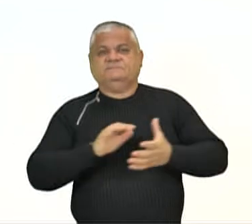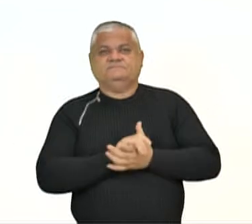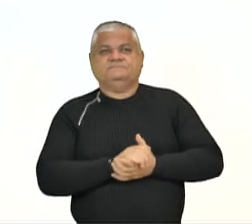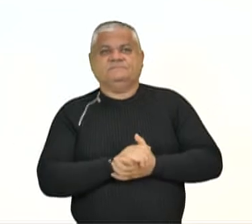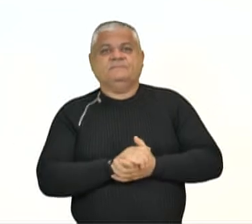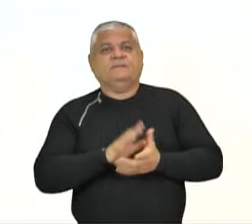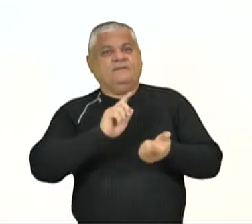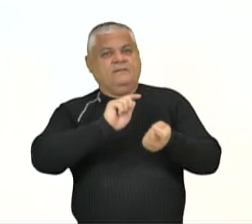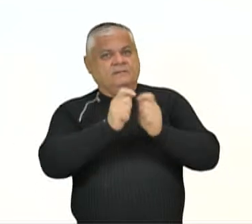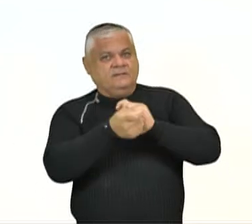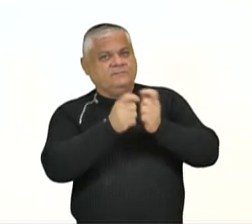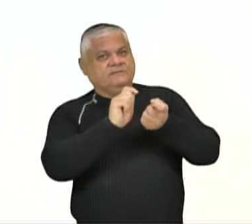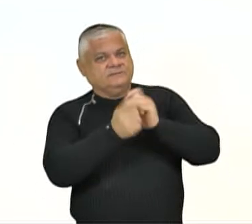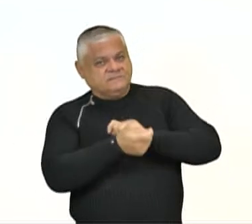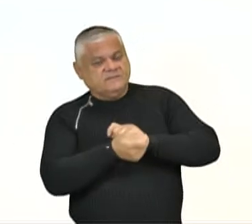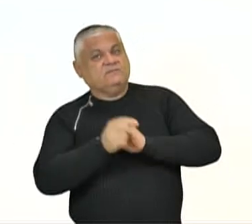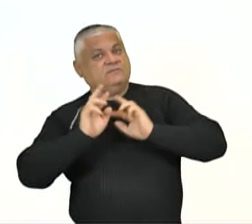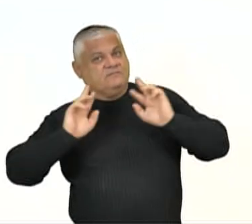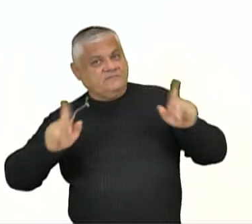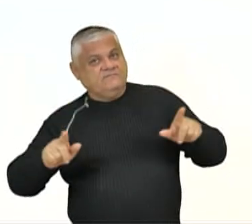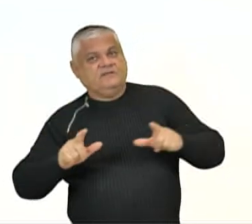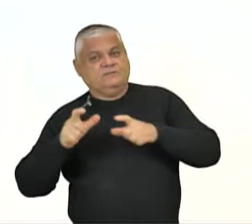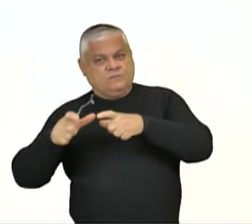Então, adaptações a diferentes